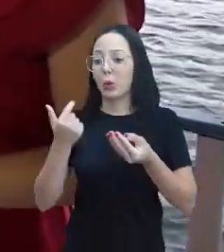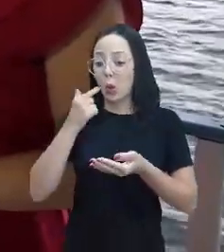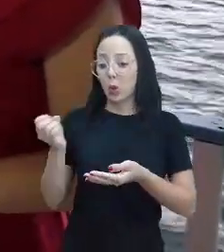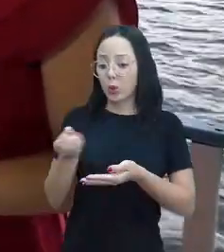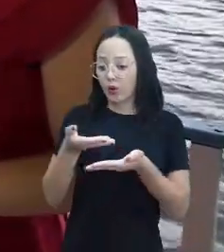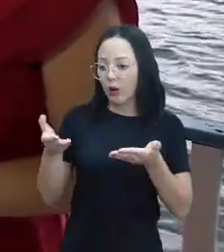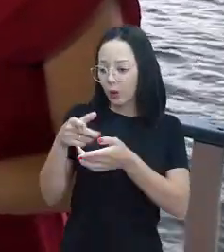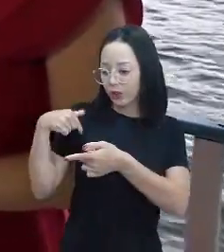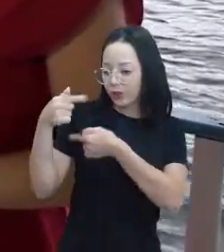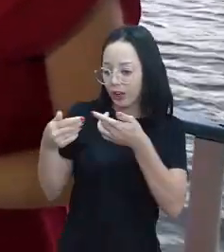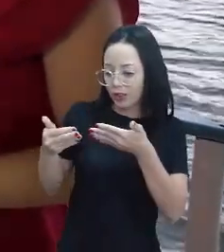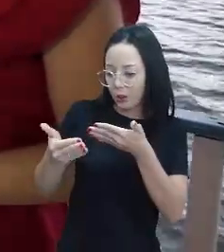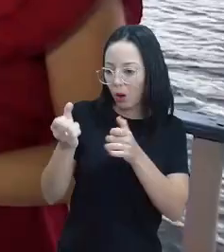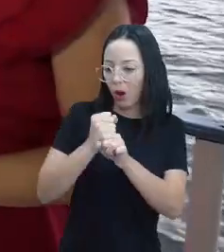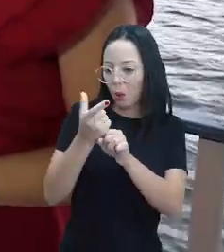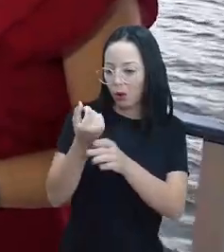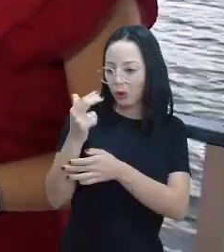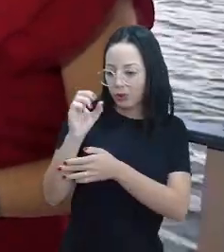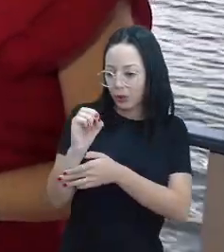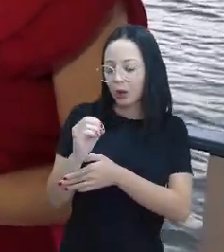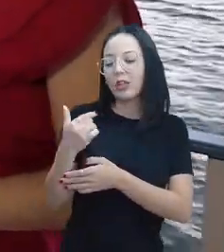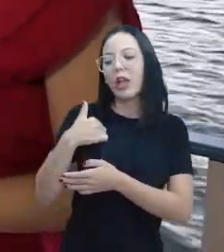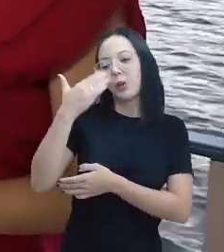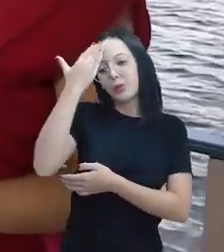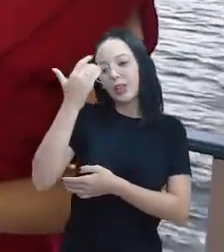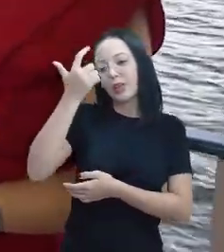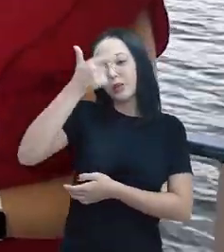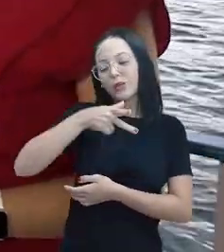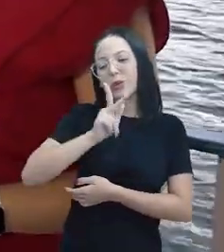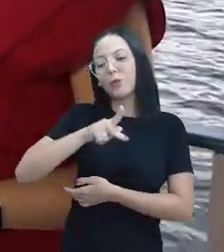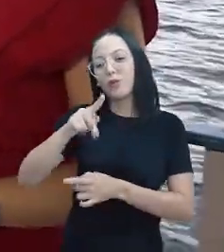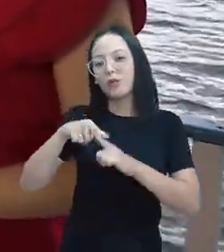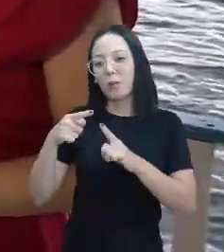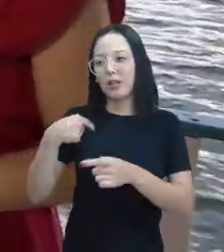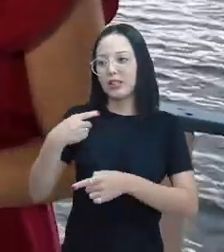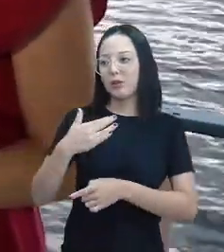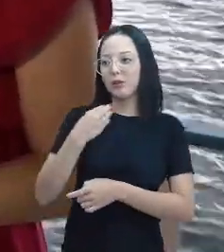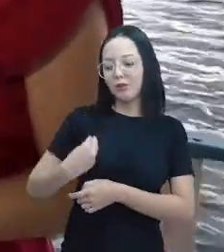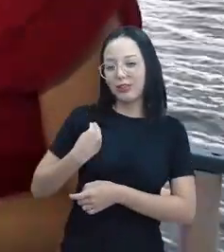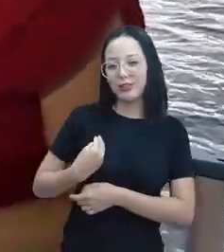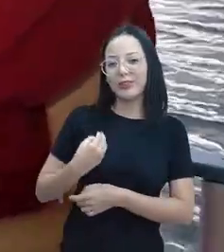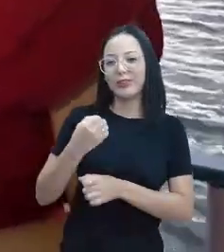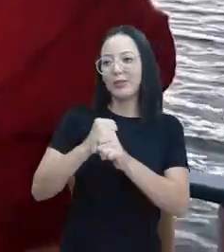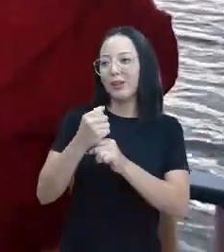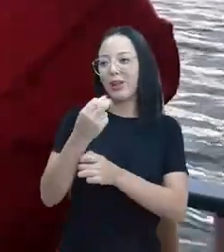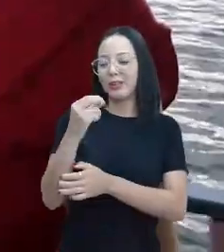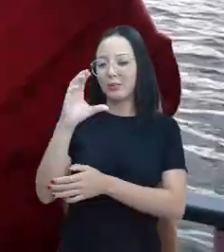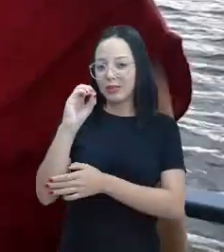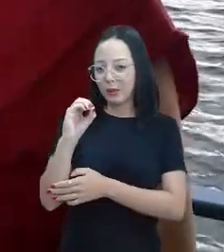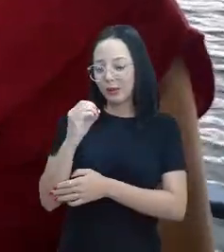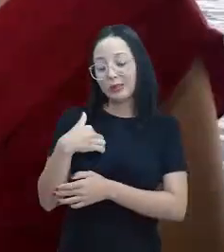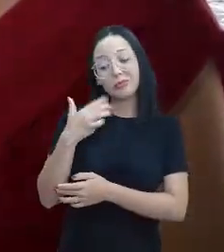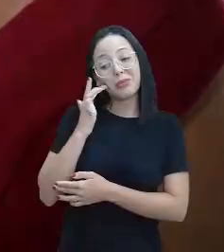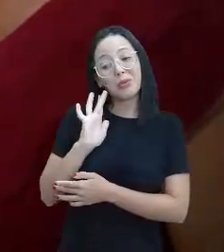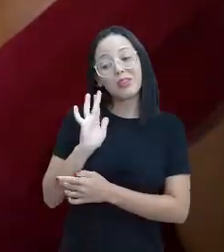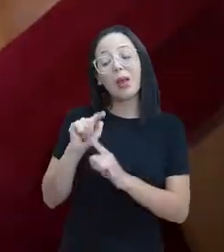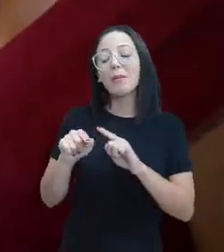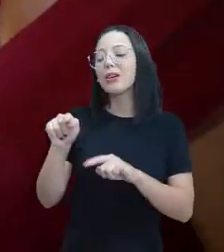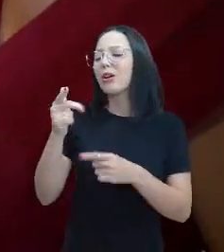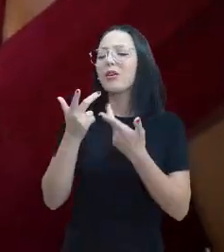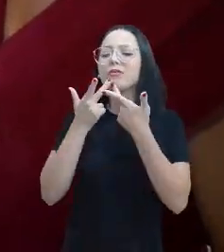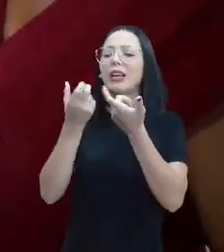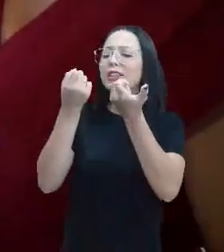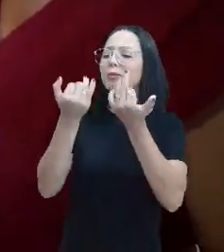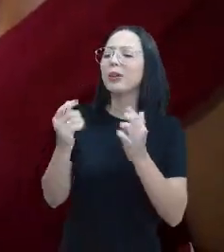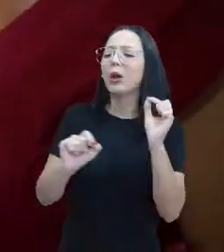geração, a geração que vai estar em 2050, né? Eu sei que eu sou um professor aqui, mas não vou estar em 2050 não, né? Mas eles vão estar. Diga para eles o que é que